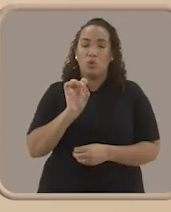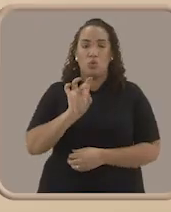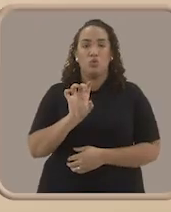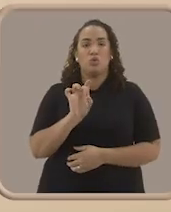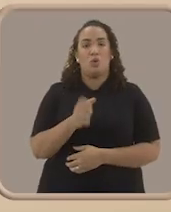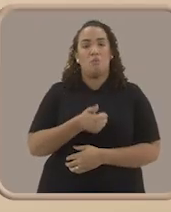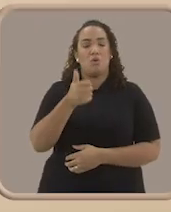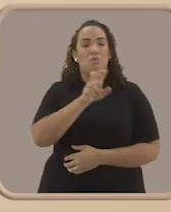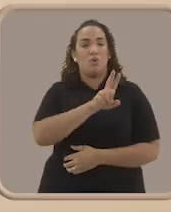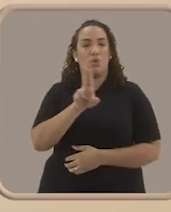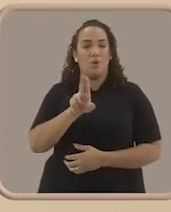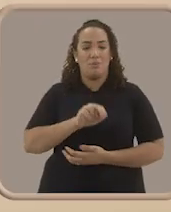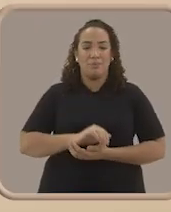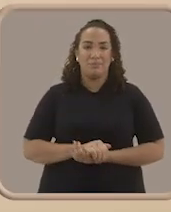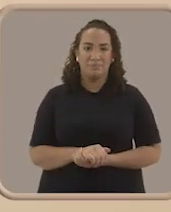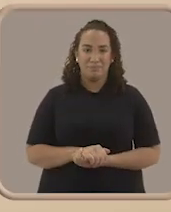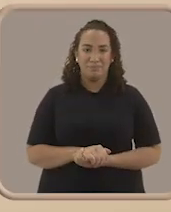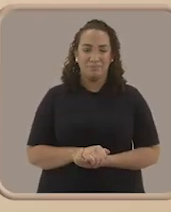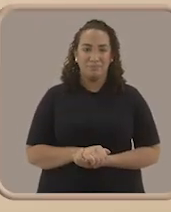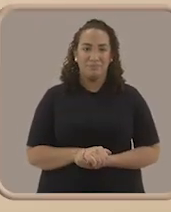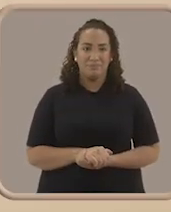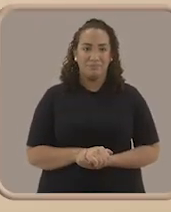o primeiro nome.